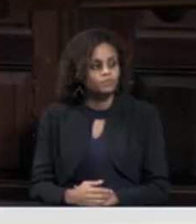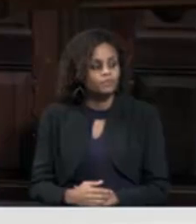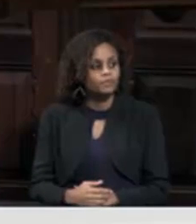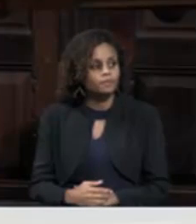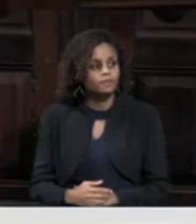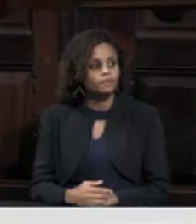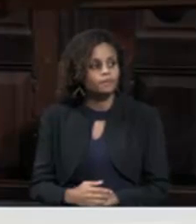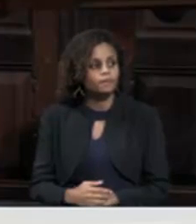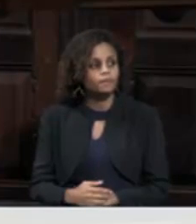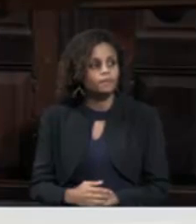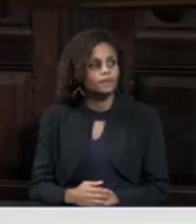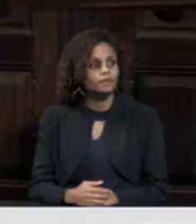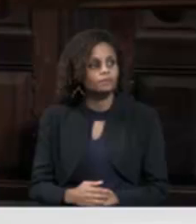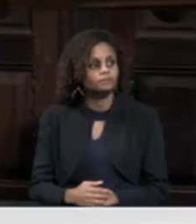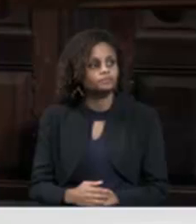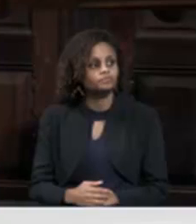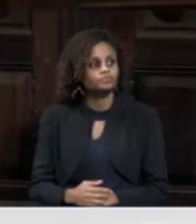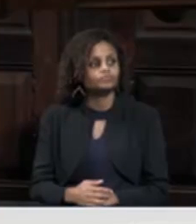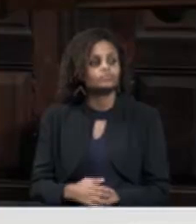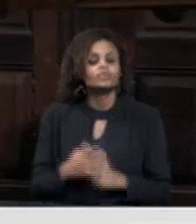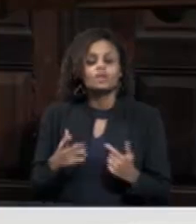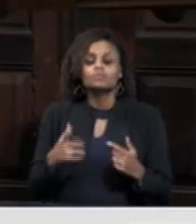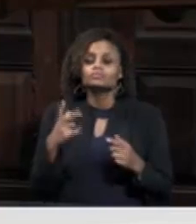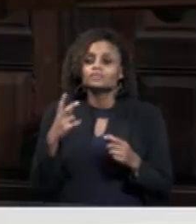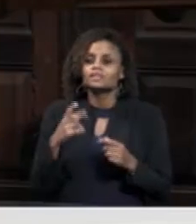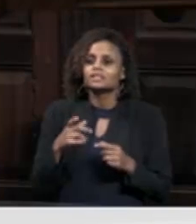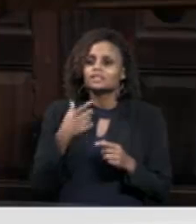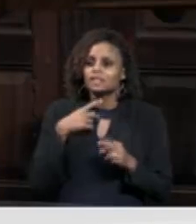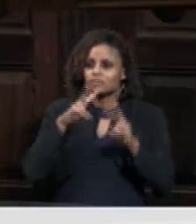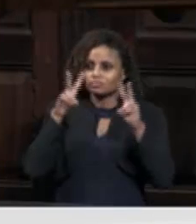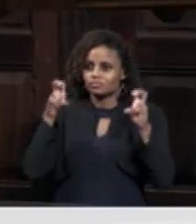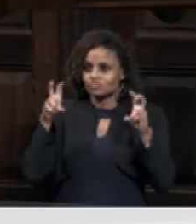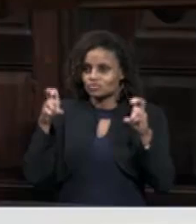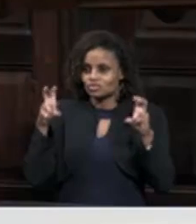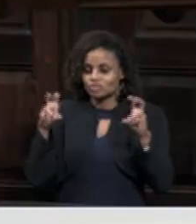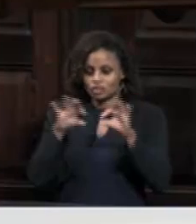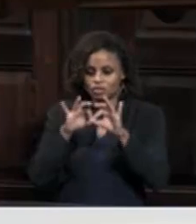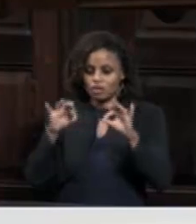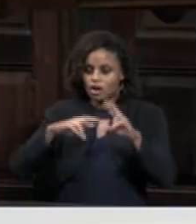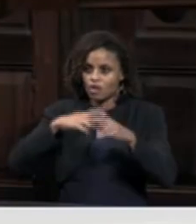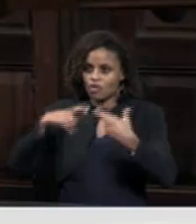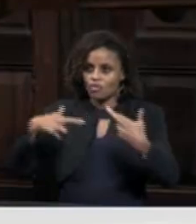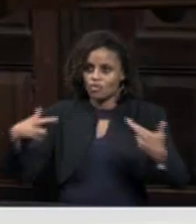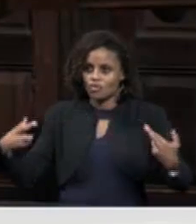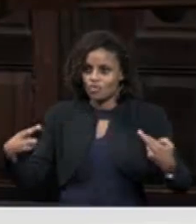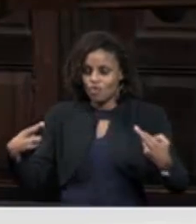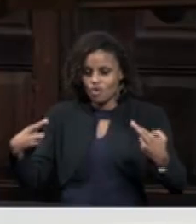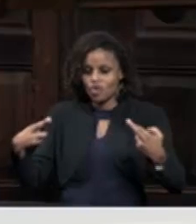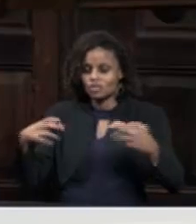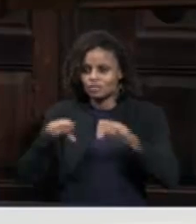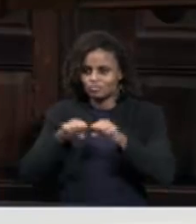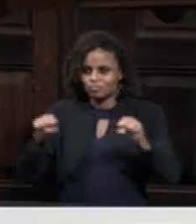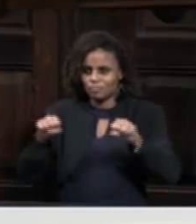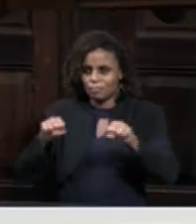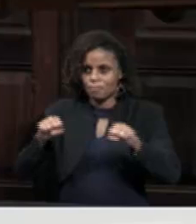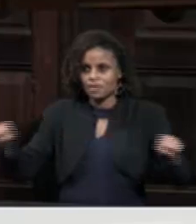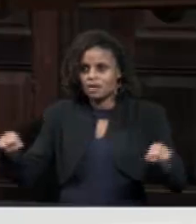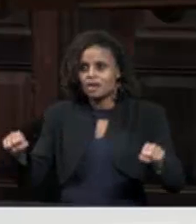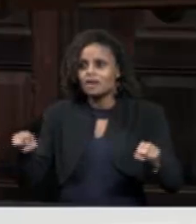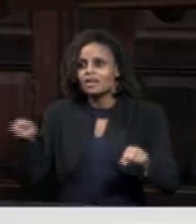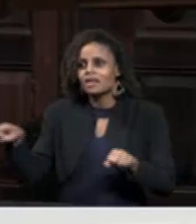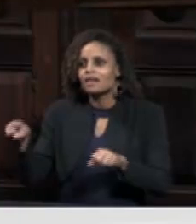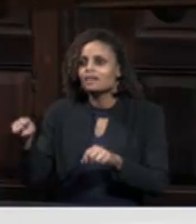corda sempre arrebenta para o lado mais fraco. Por isso,